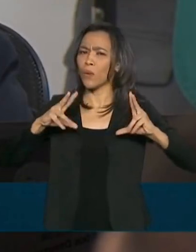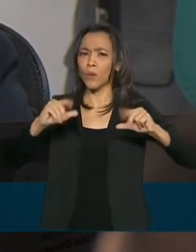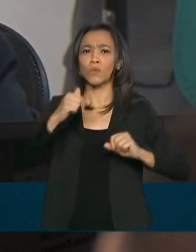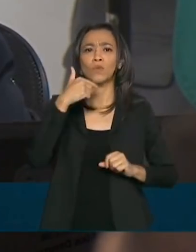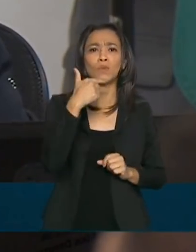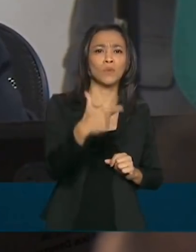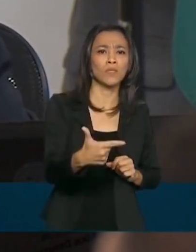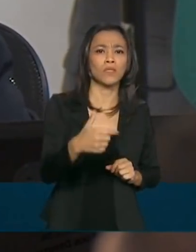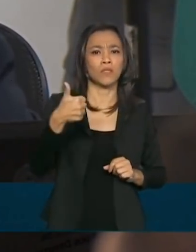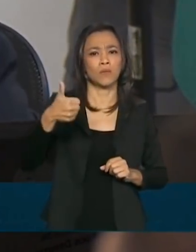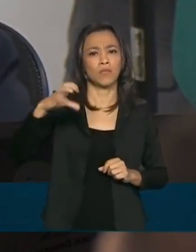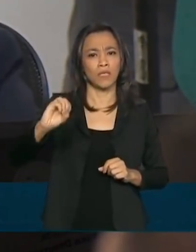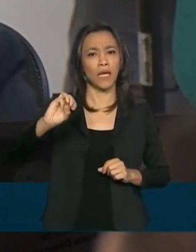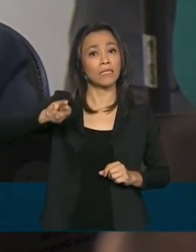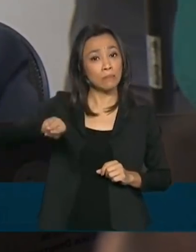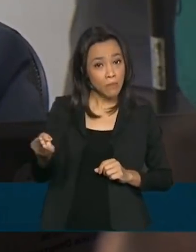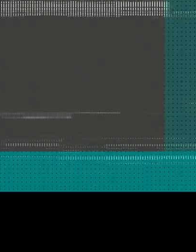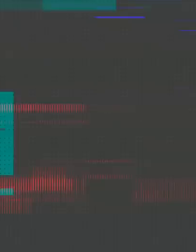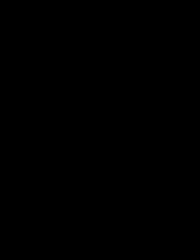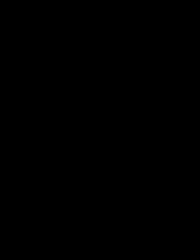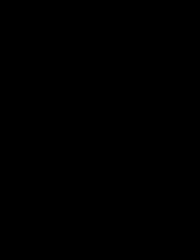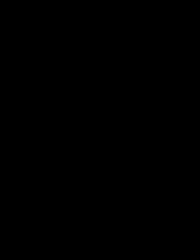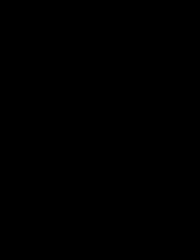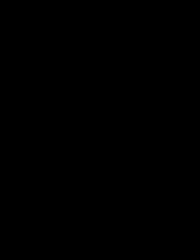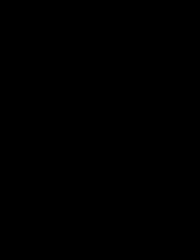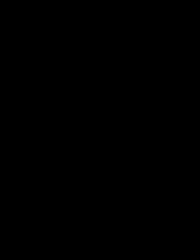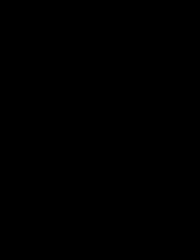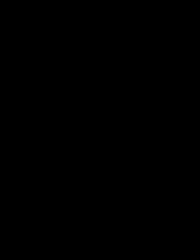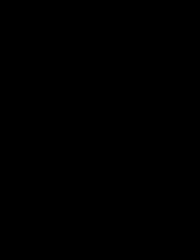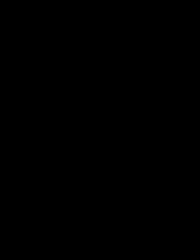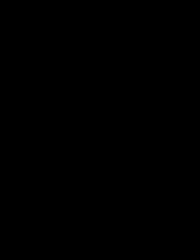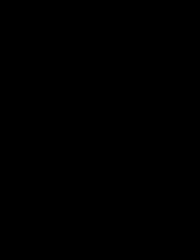210 milhões de habitantes. Uau.